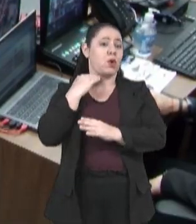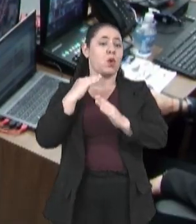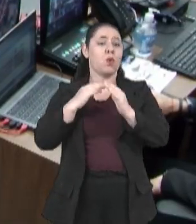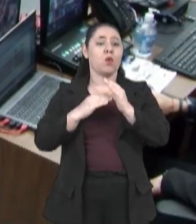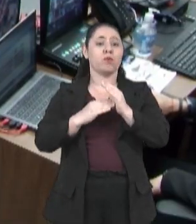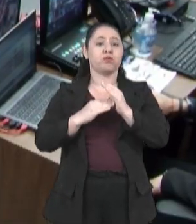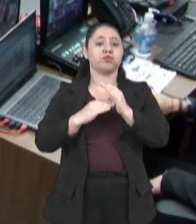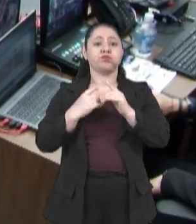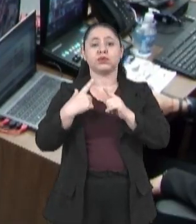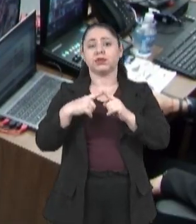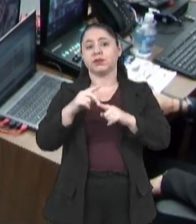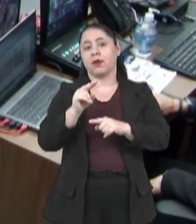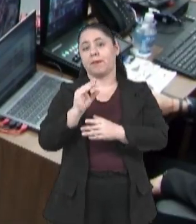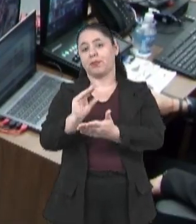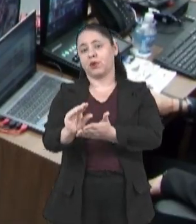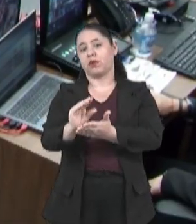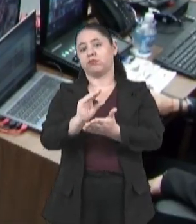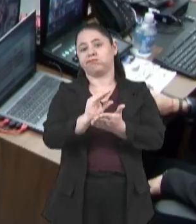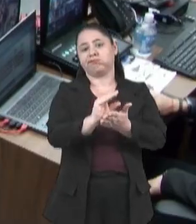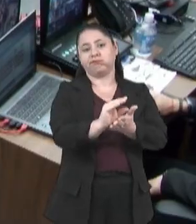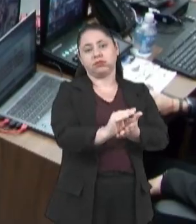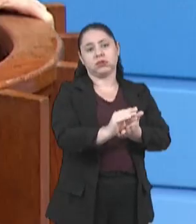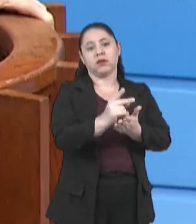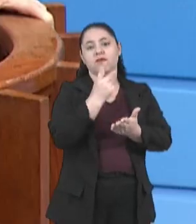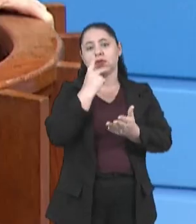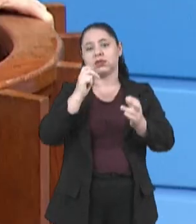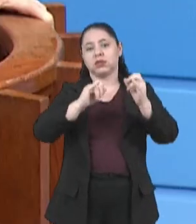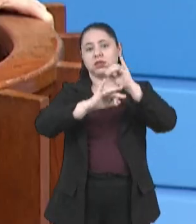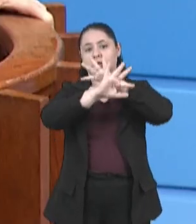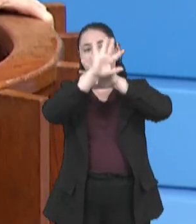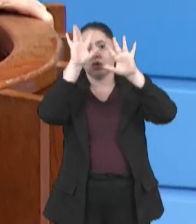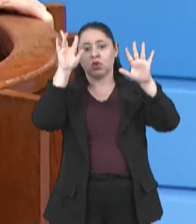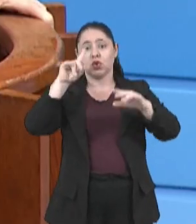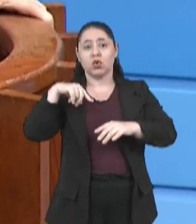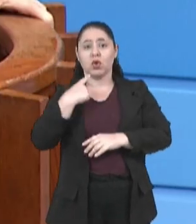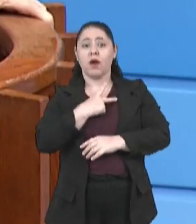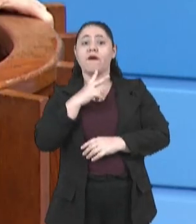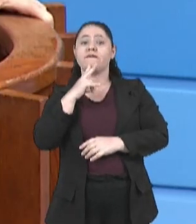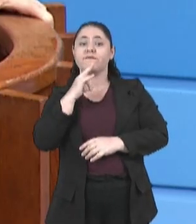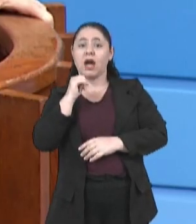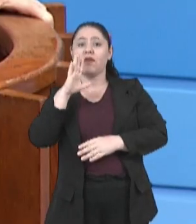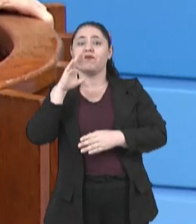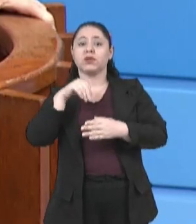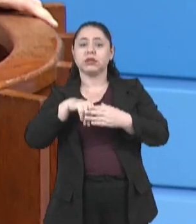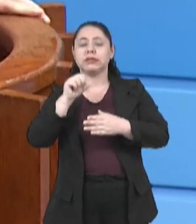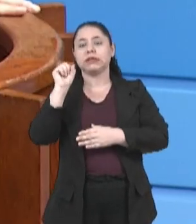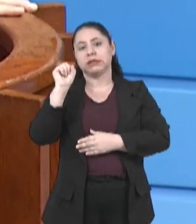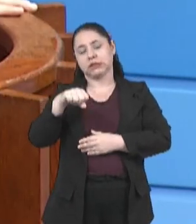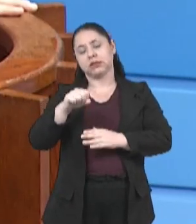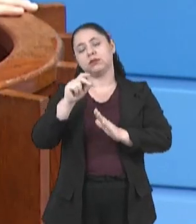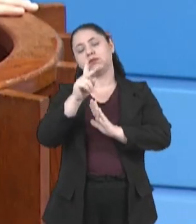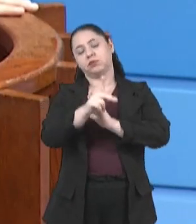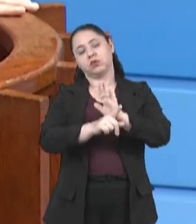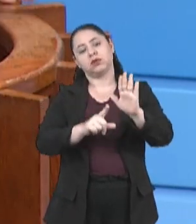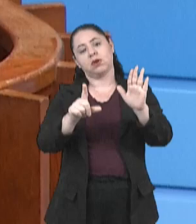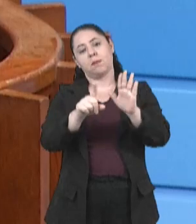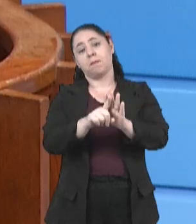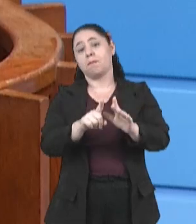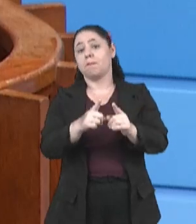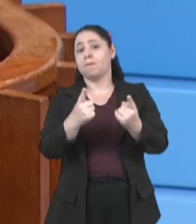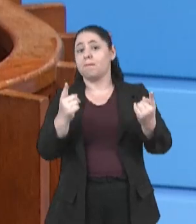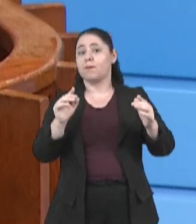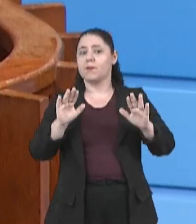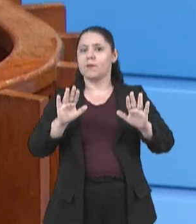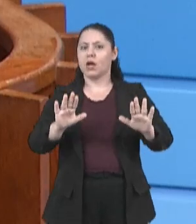fazer esses investimentos. Então, quero deixar claro que nós vamos votar favorável ao projeto, porém o